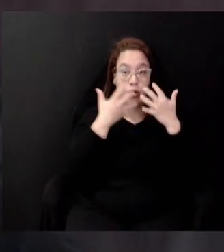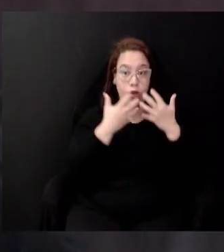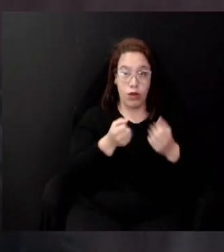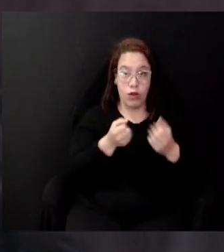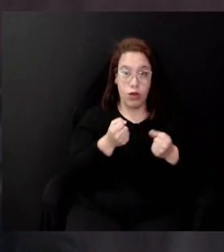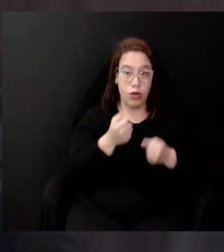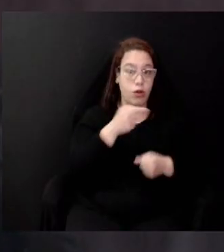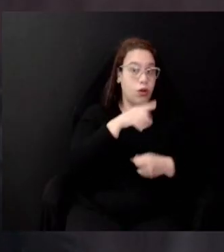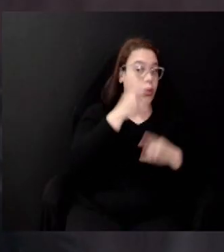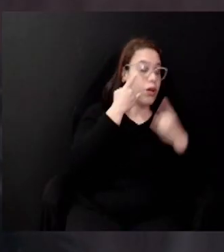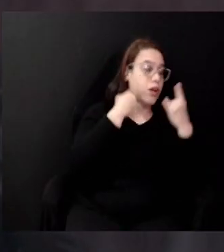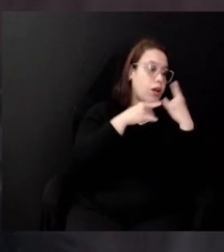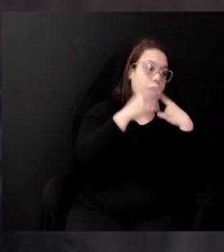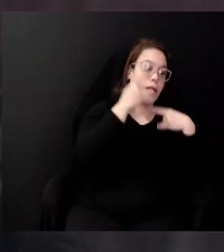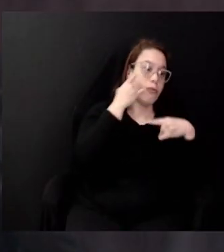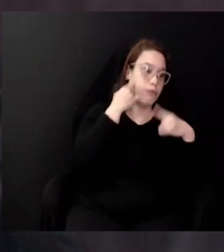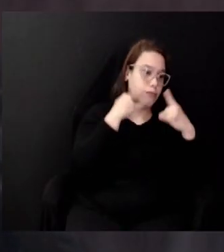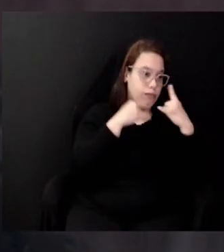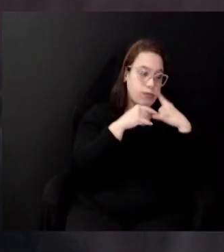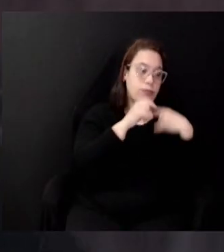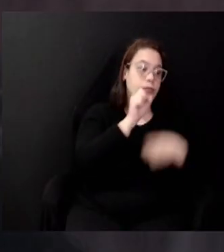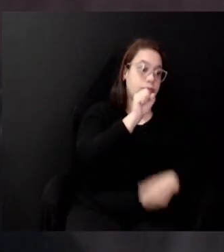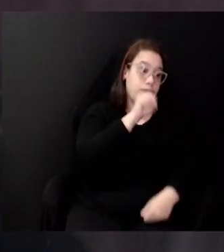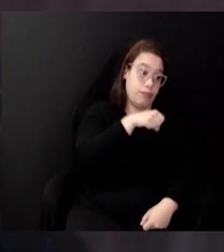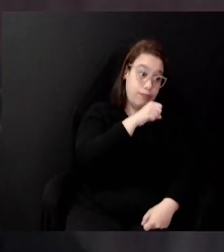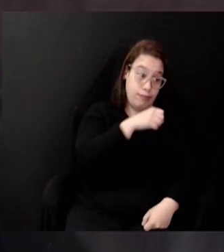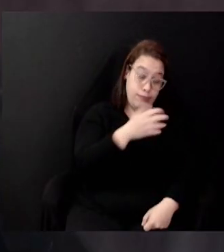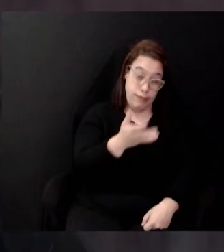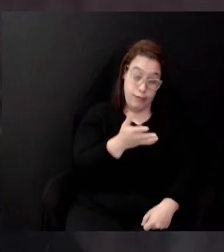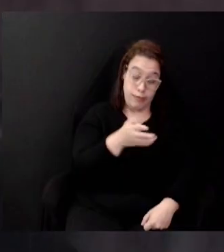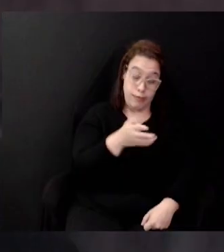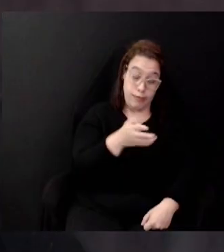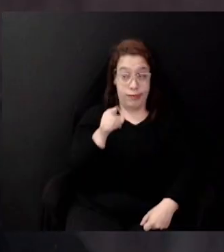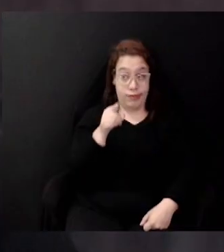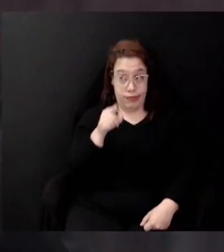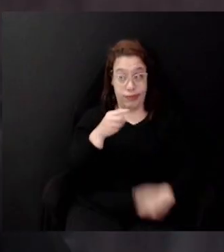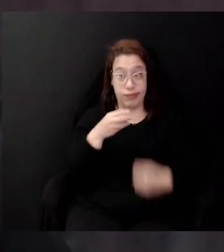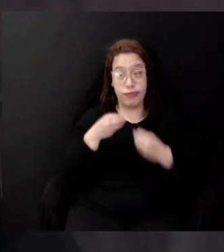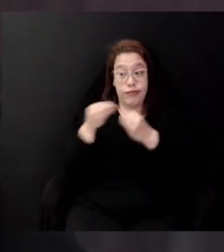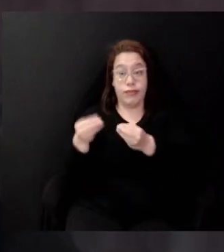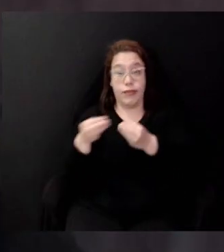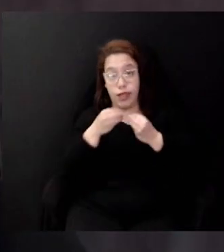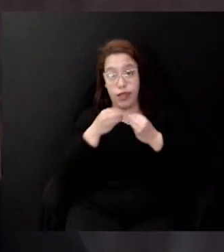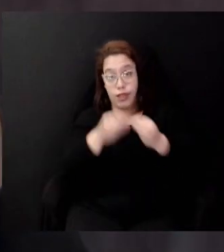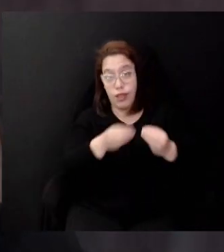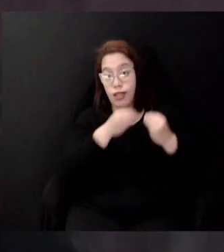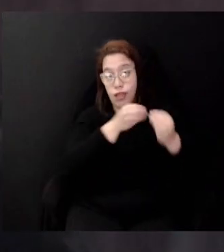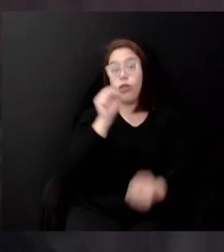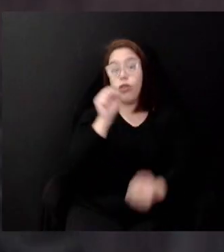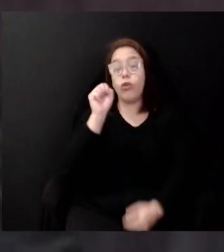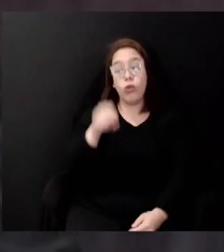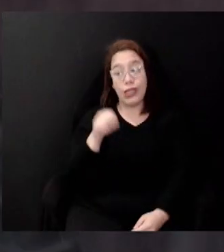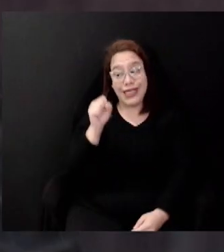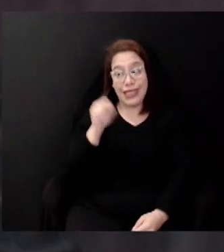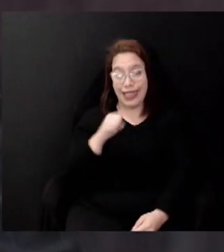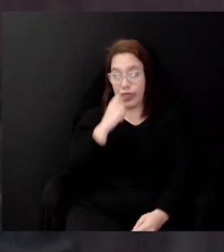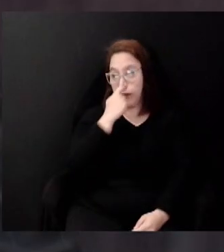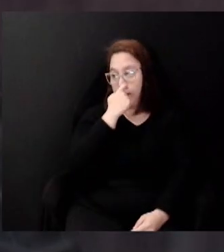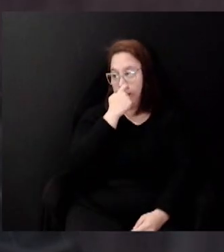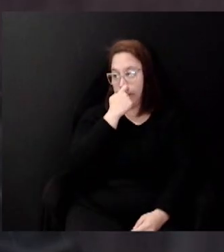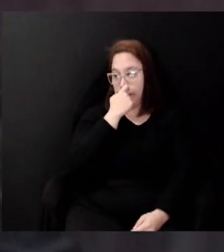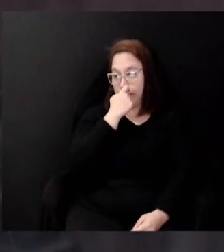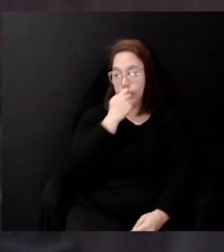seu interesse, isso, né? Então, você está dando alguma coisa, sim, né? E isso é muito